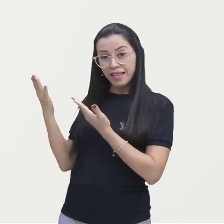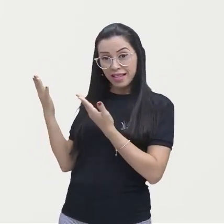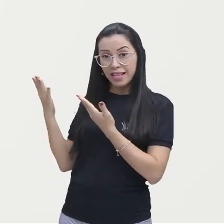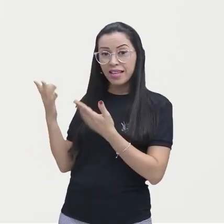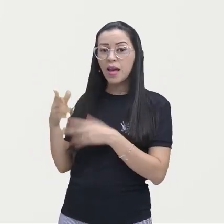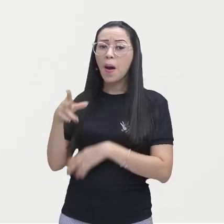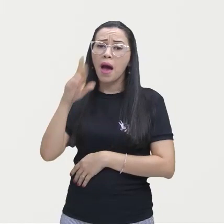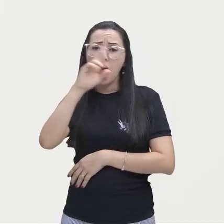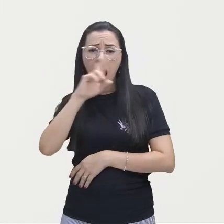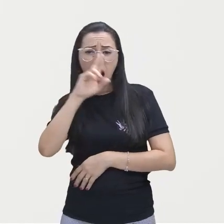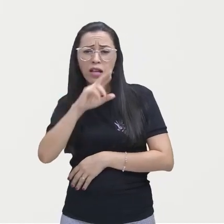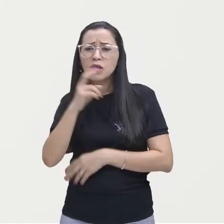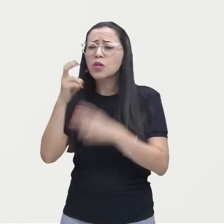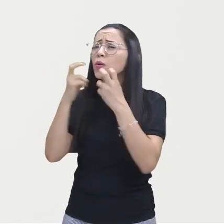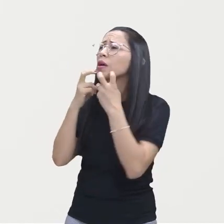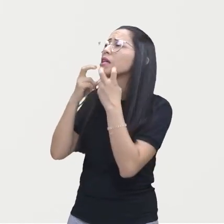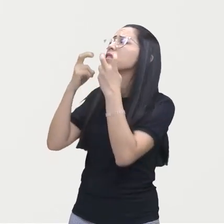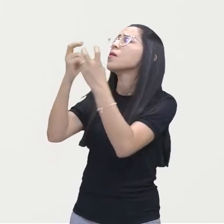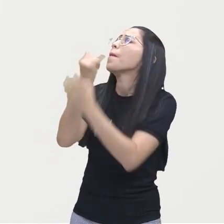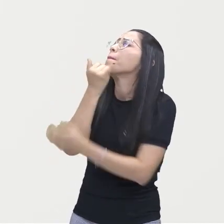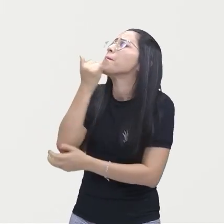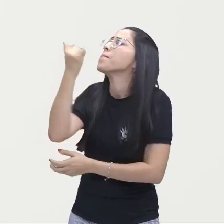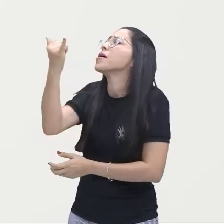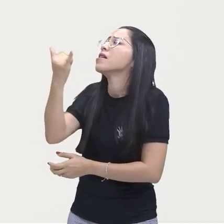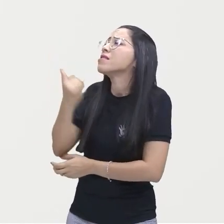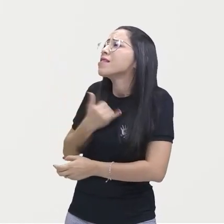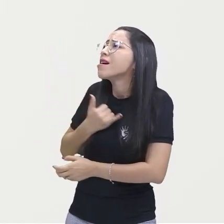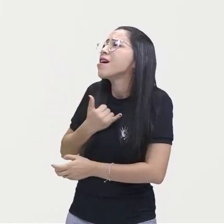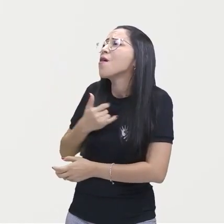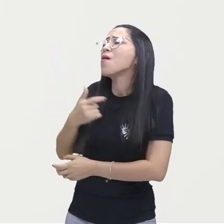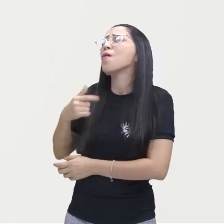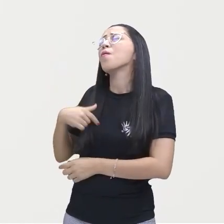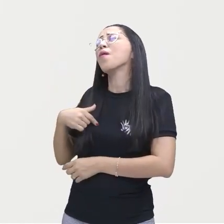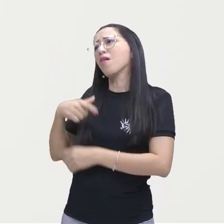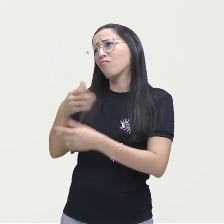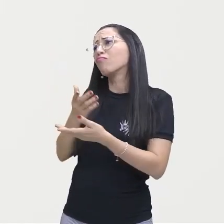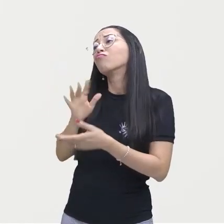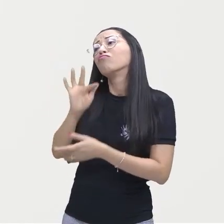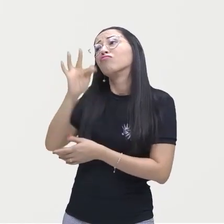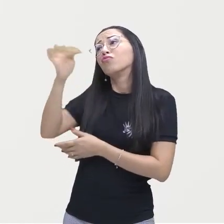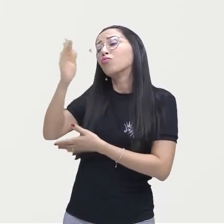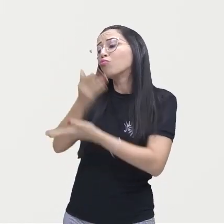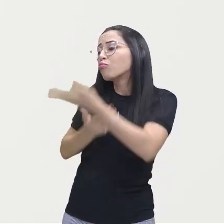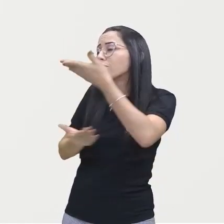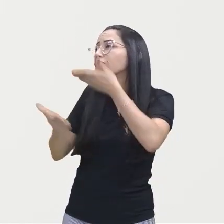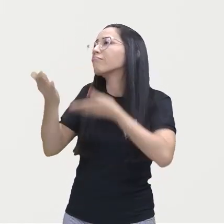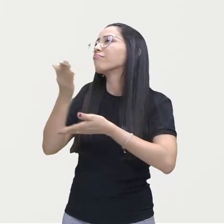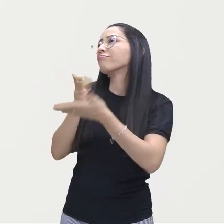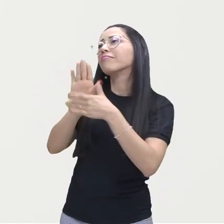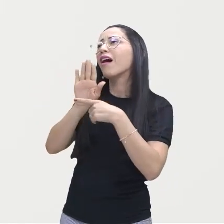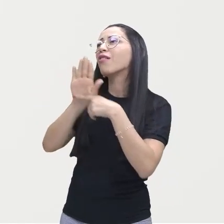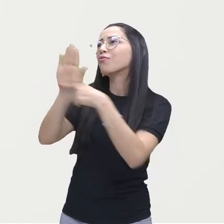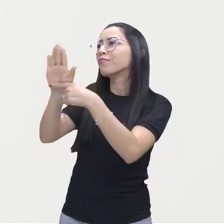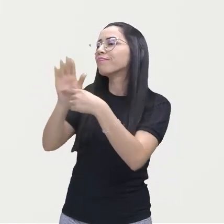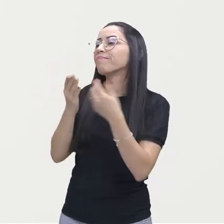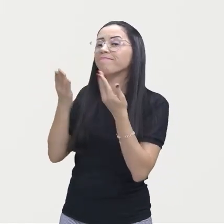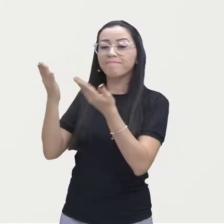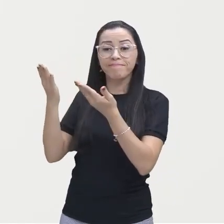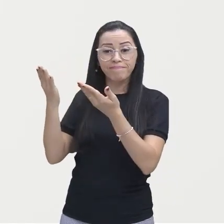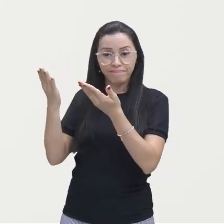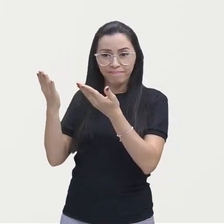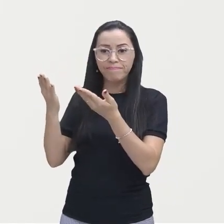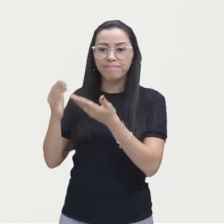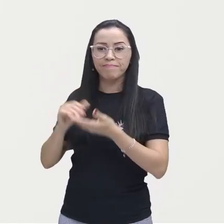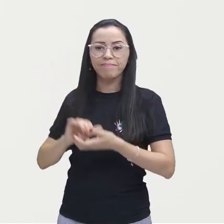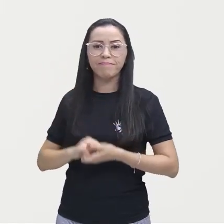ratinho. Perdoa-me, desta vez eu nunca esquecerei. Quem sabe se um dia precisarás de mim?